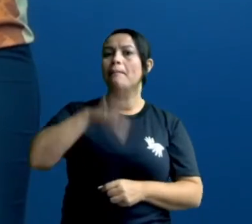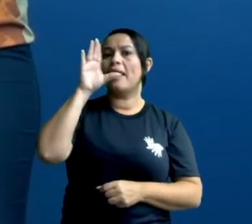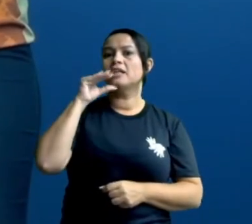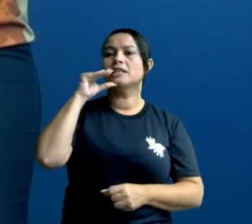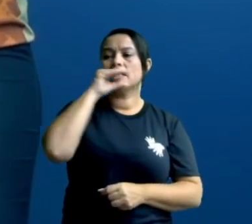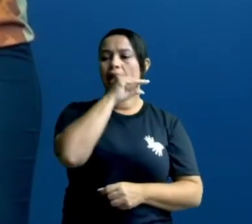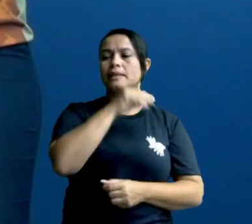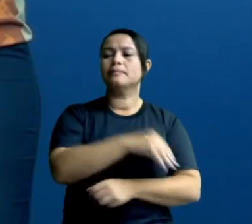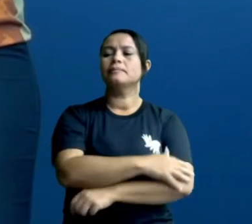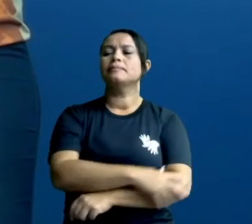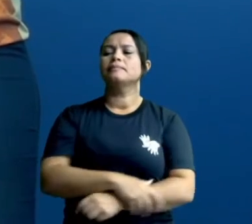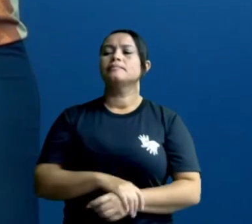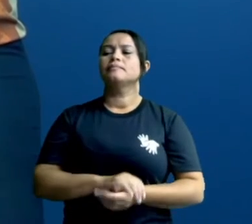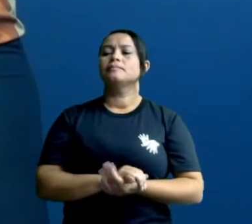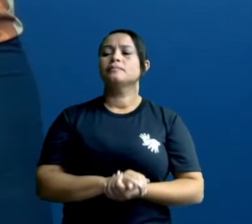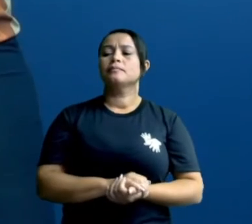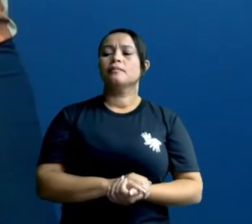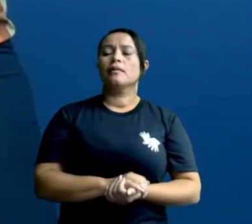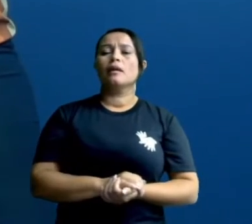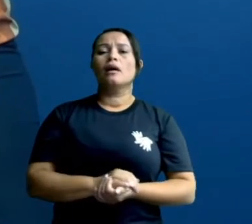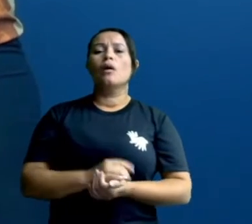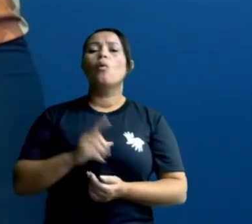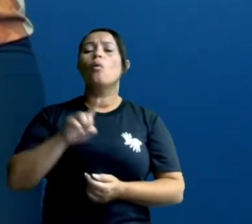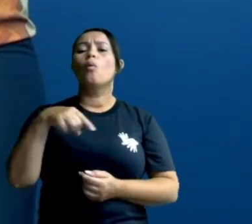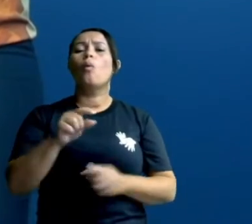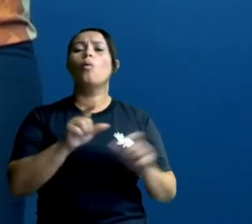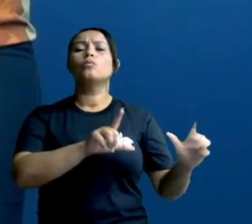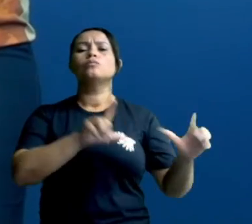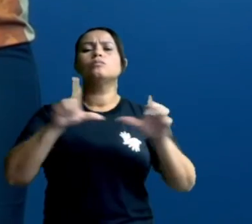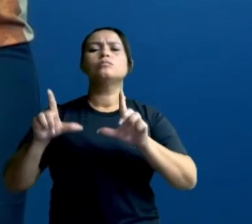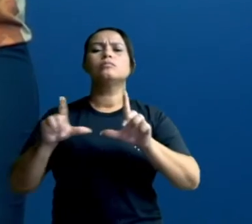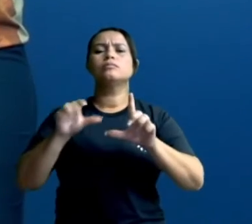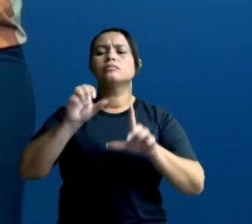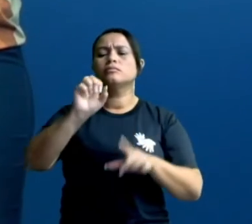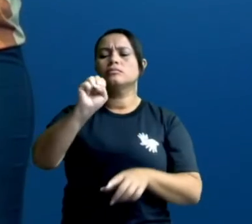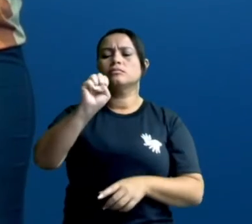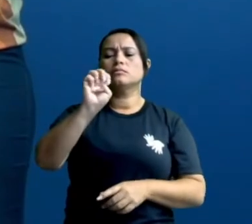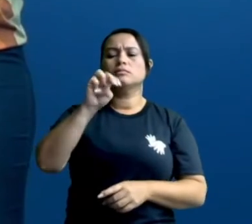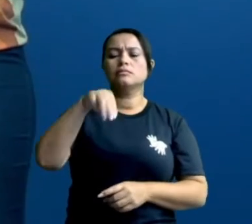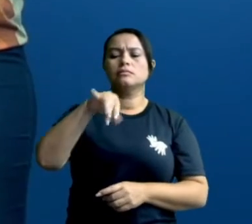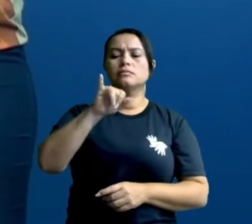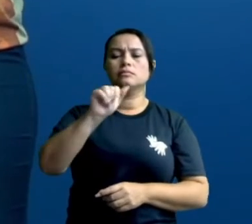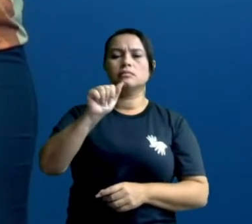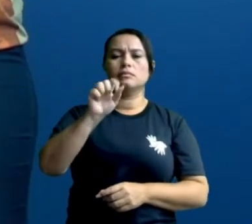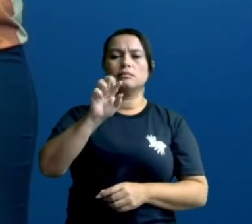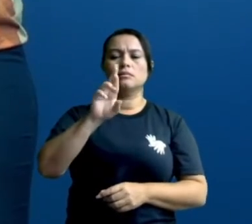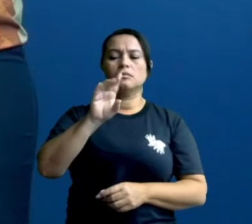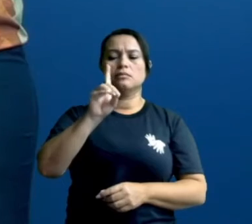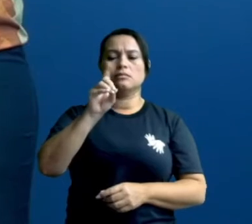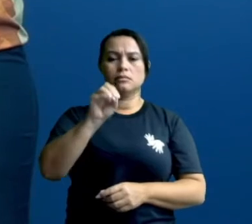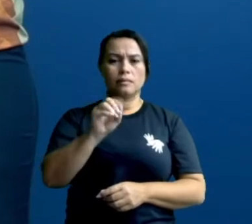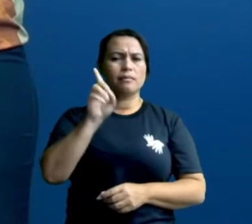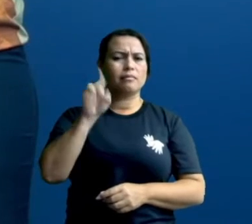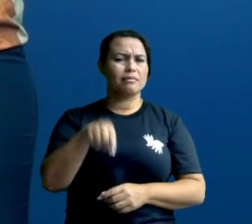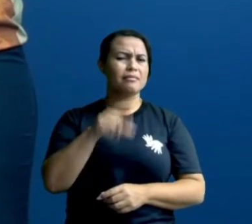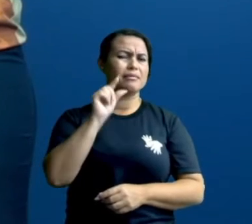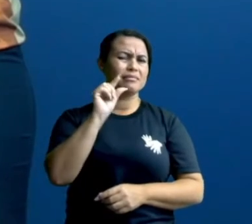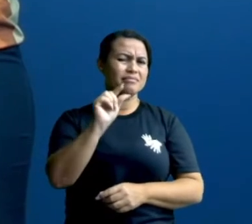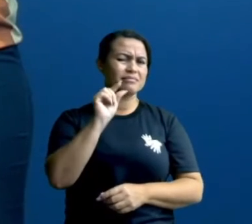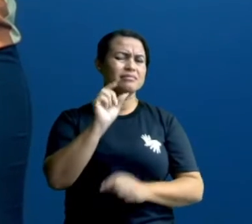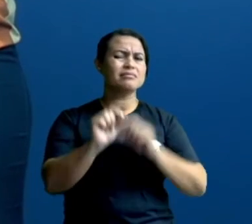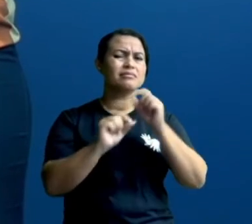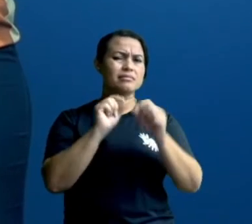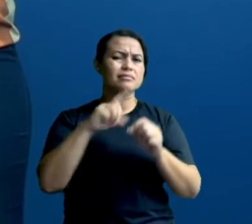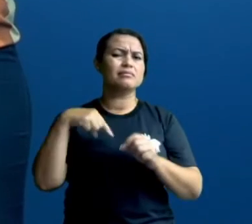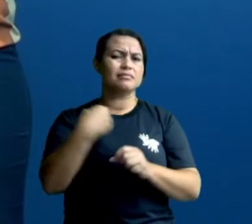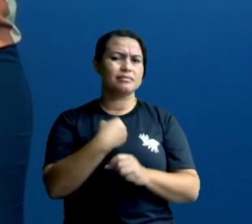o perto e o próximo é o semiárido esse clima que ele costuma ser um pouco mais